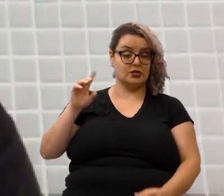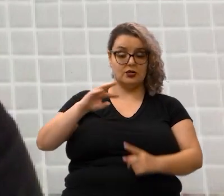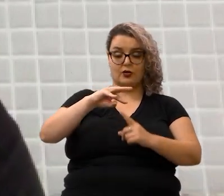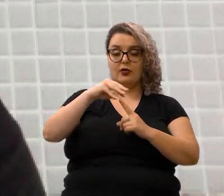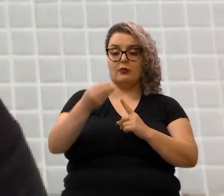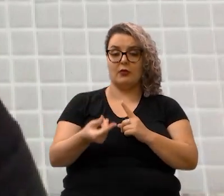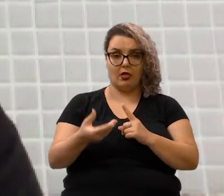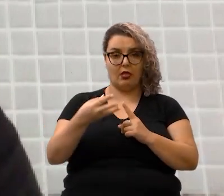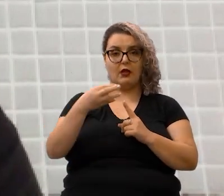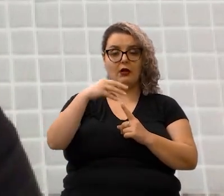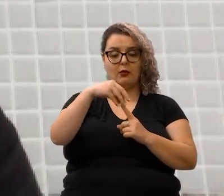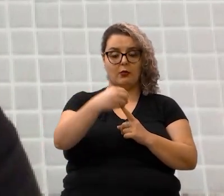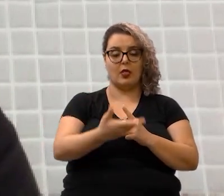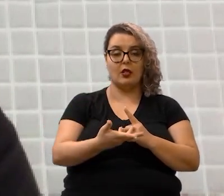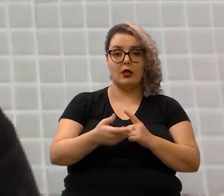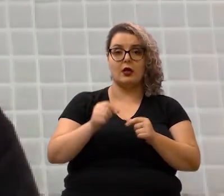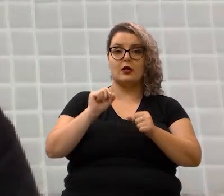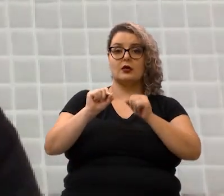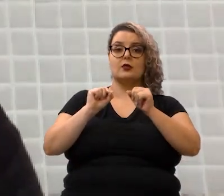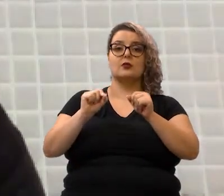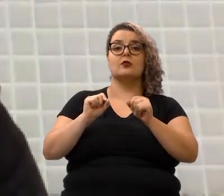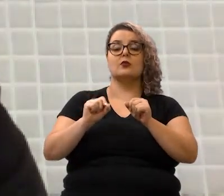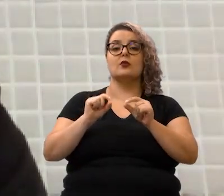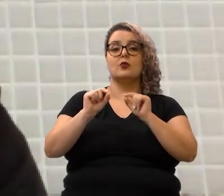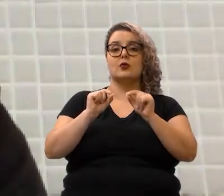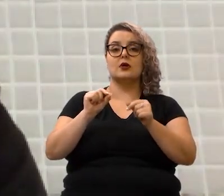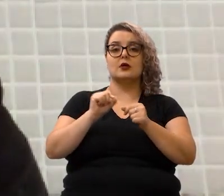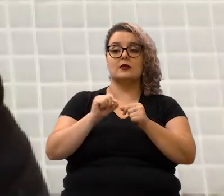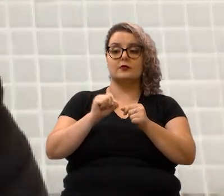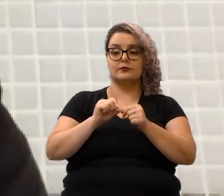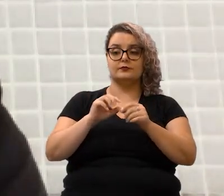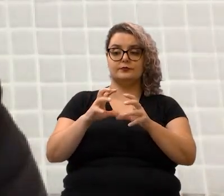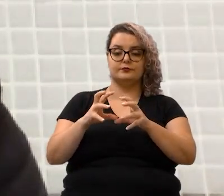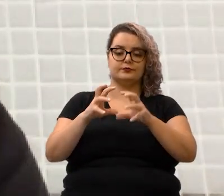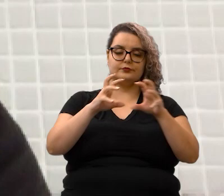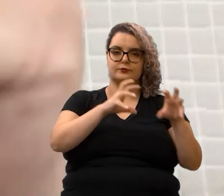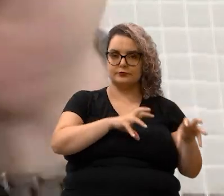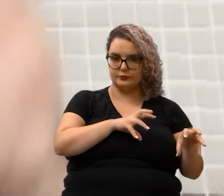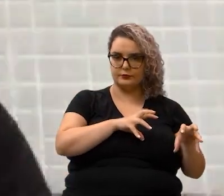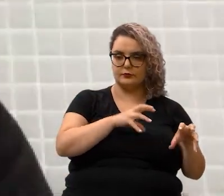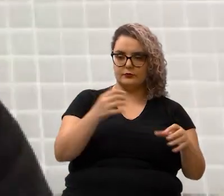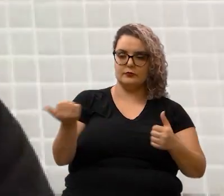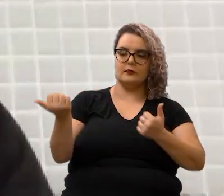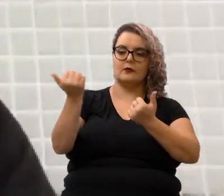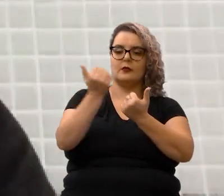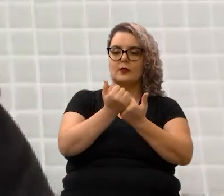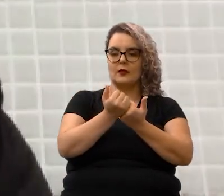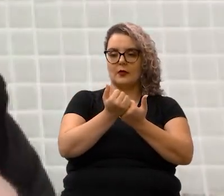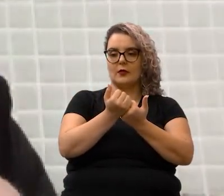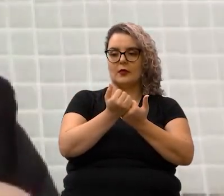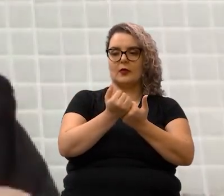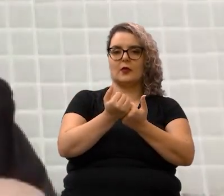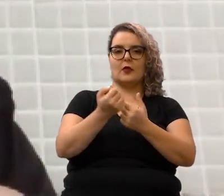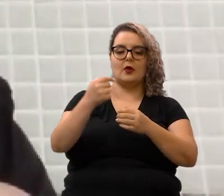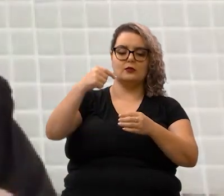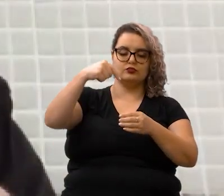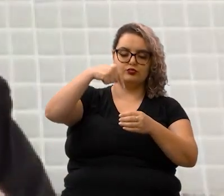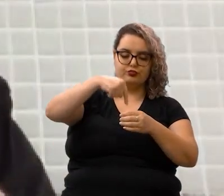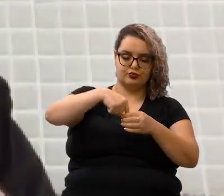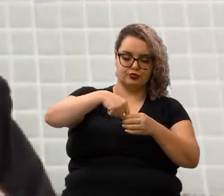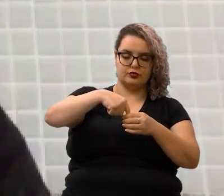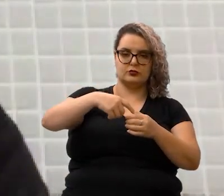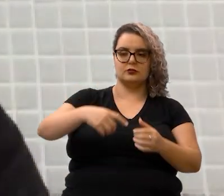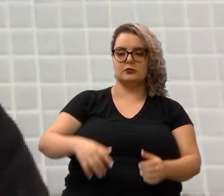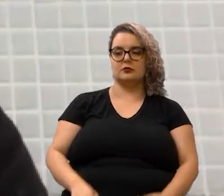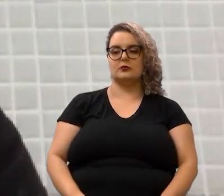Ela descasca. E o que se faz na prótese convencional? Eu pego, jogo esse ovo fora e ponho um pino, né? Eu coloco um pino